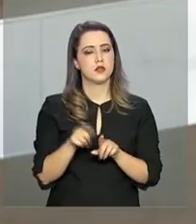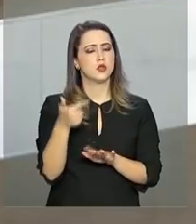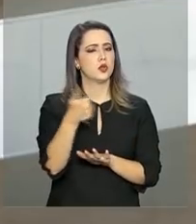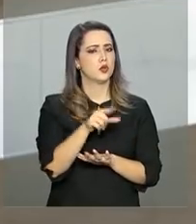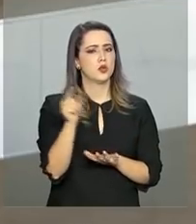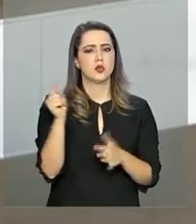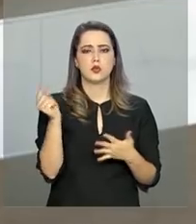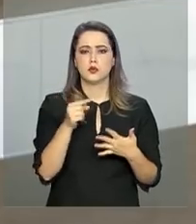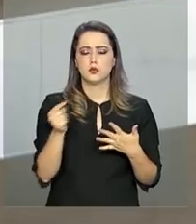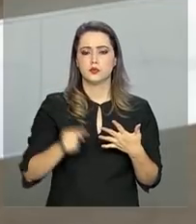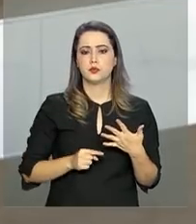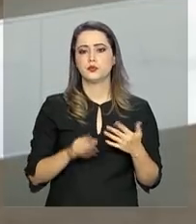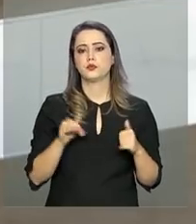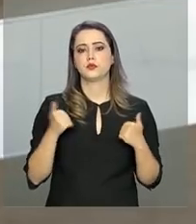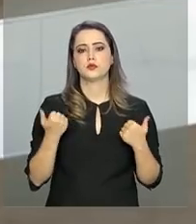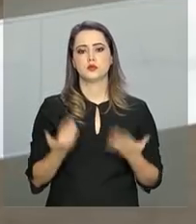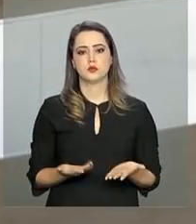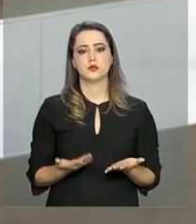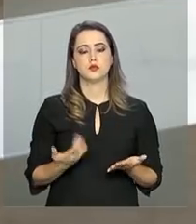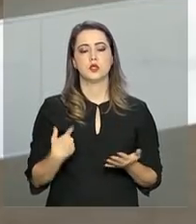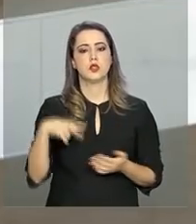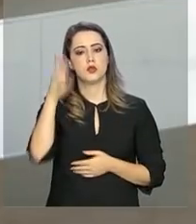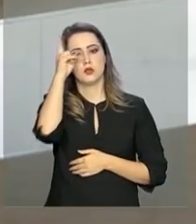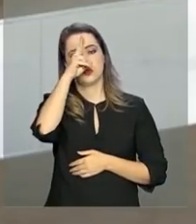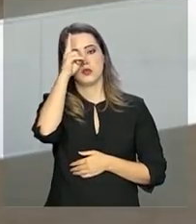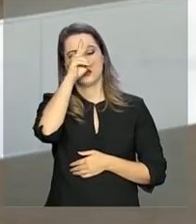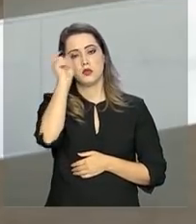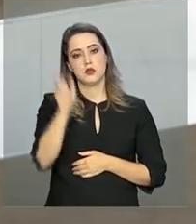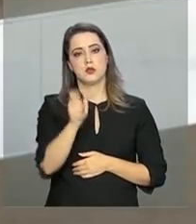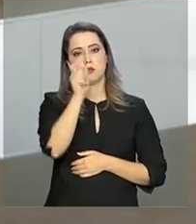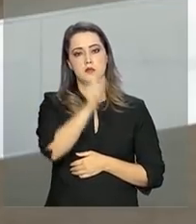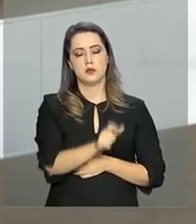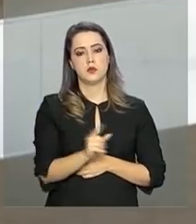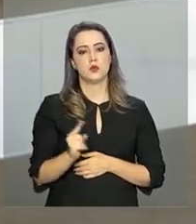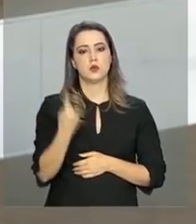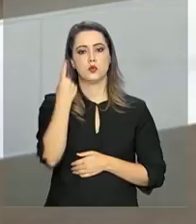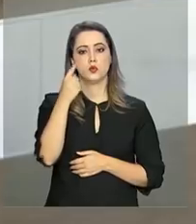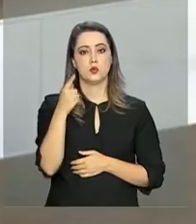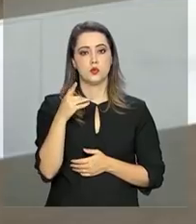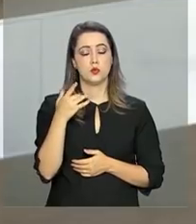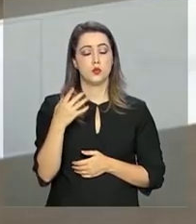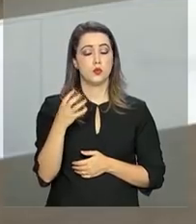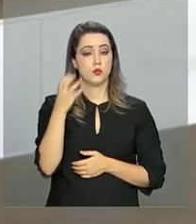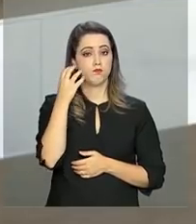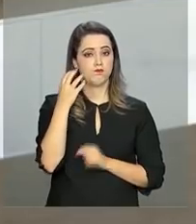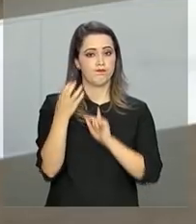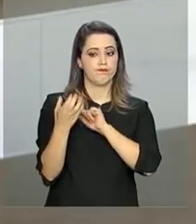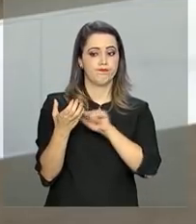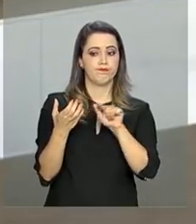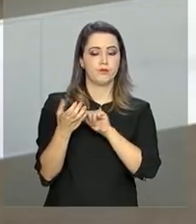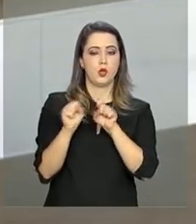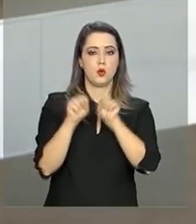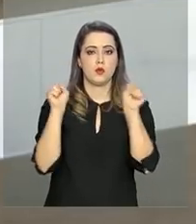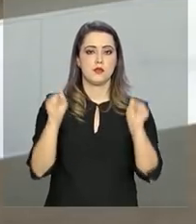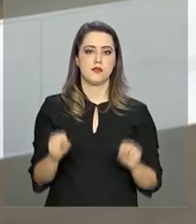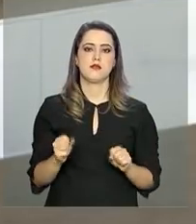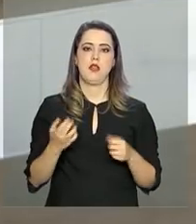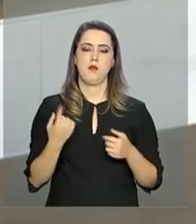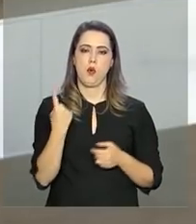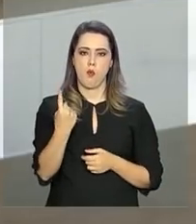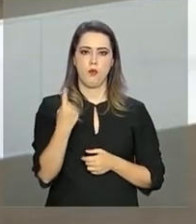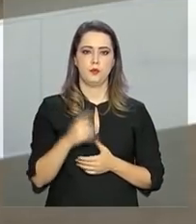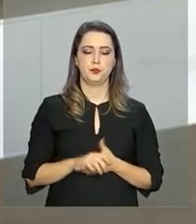procedimentos com isso ter um histórico do paciente em um único sistema desde a criação da estratégia